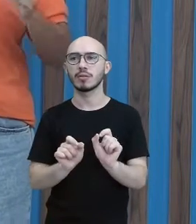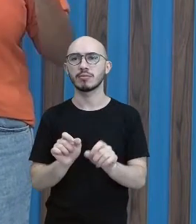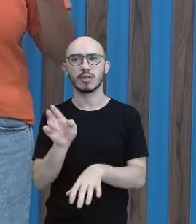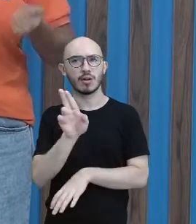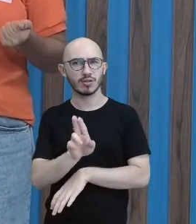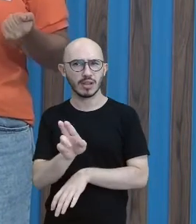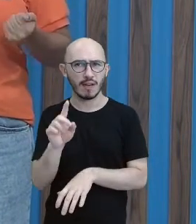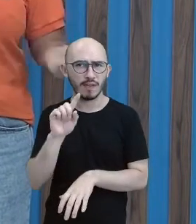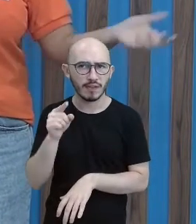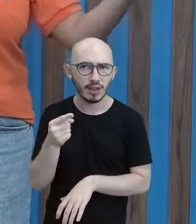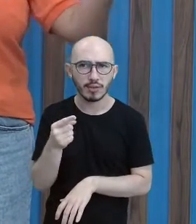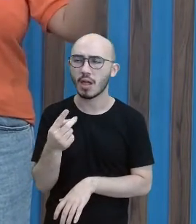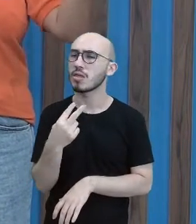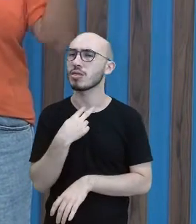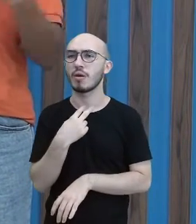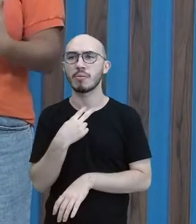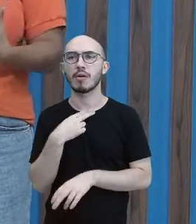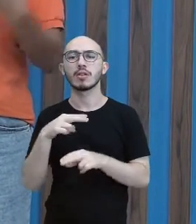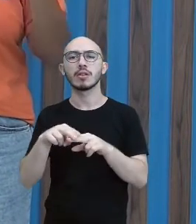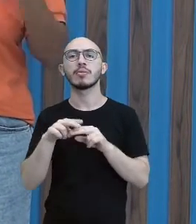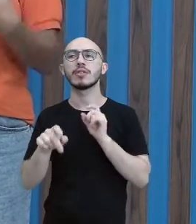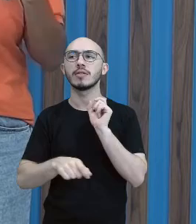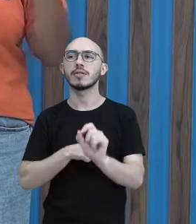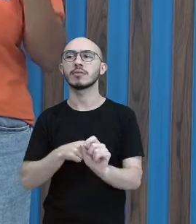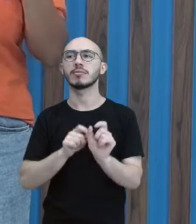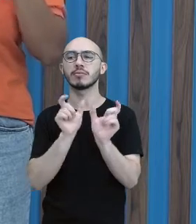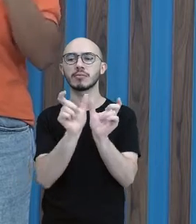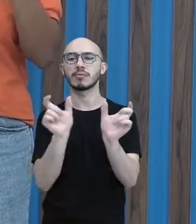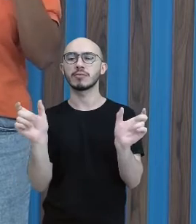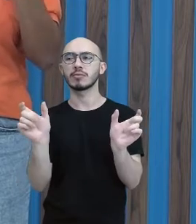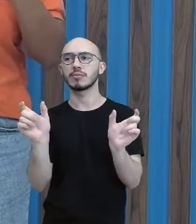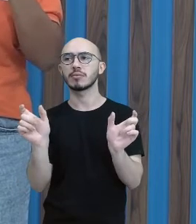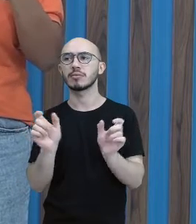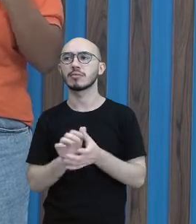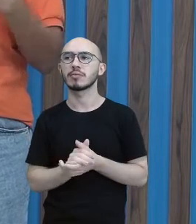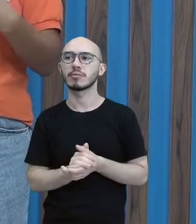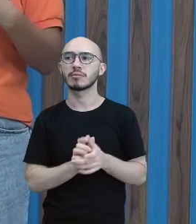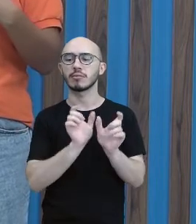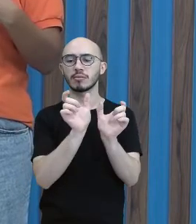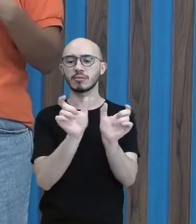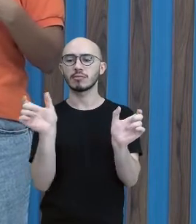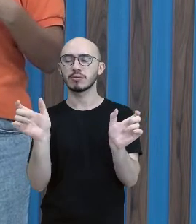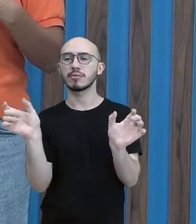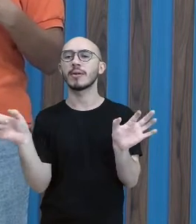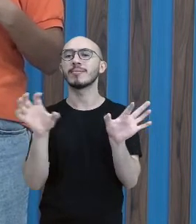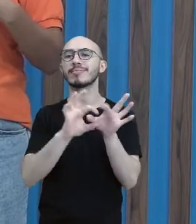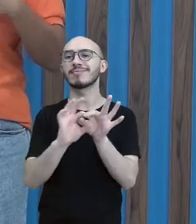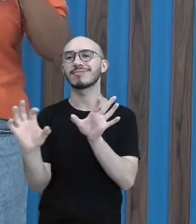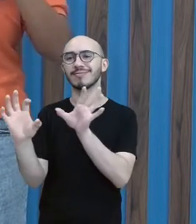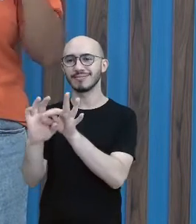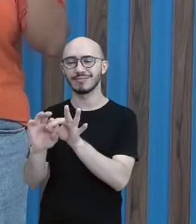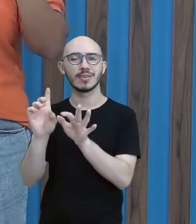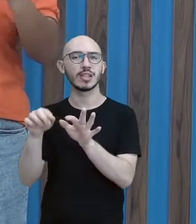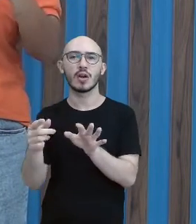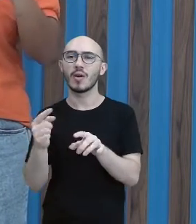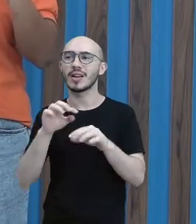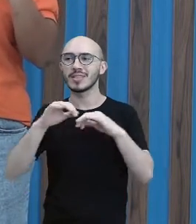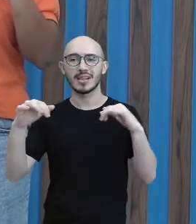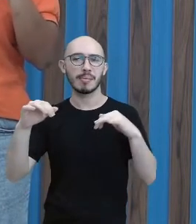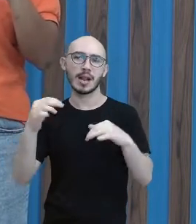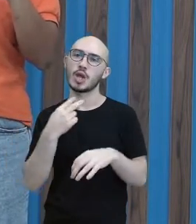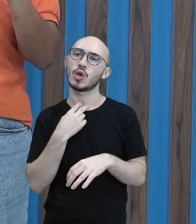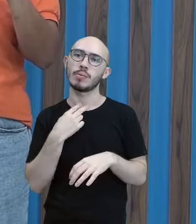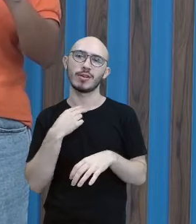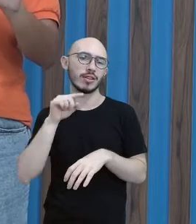separar. Por quê? Porque você não separa termos dependentes. Então, o sujeito, ele precisa